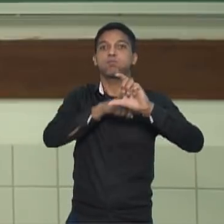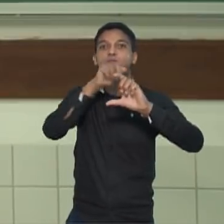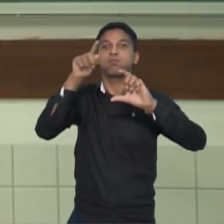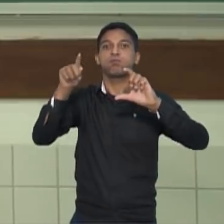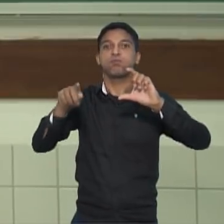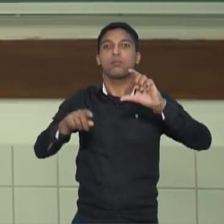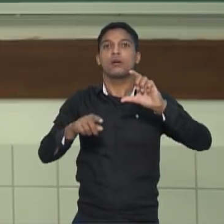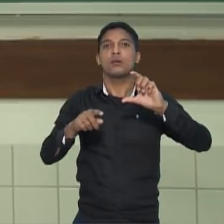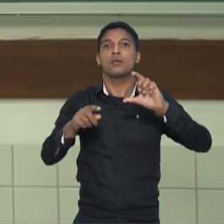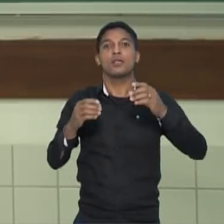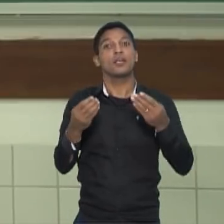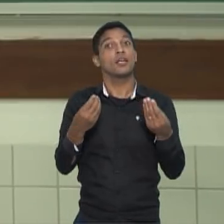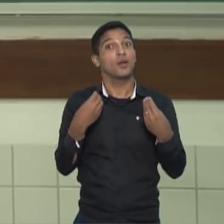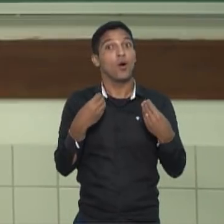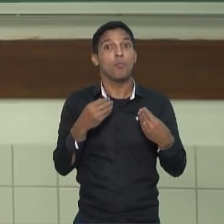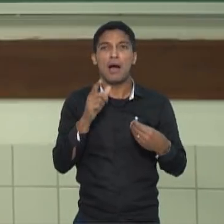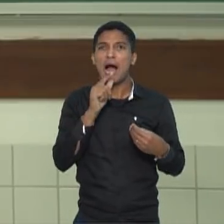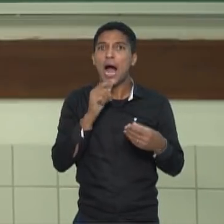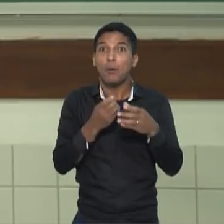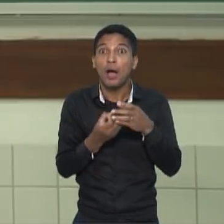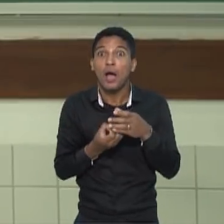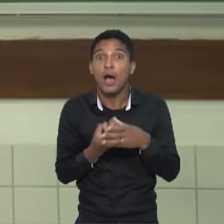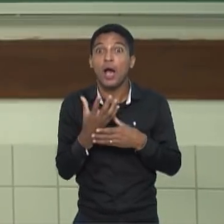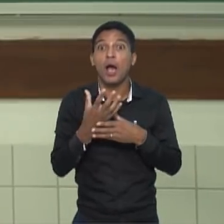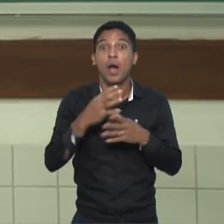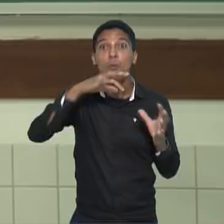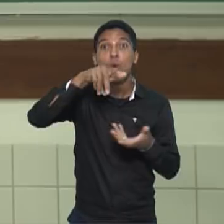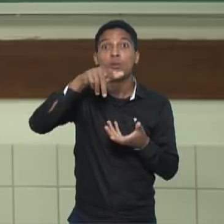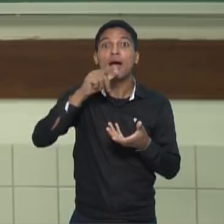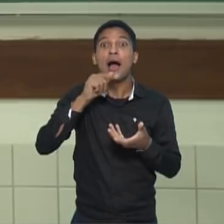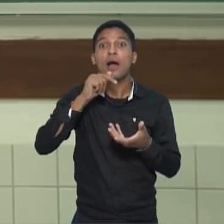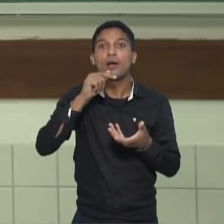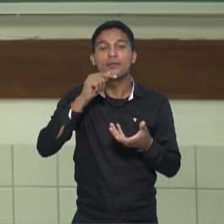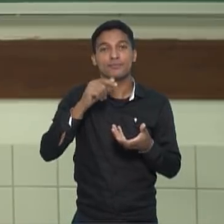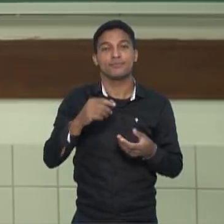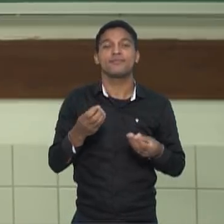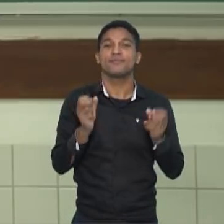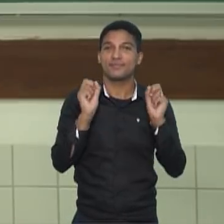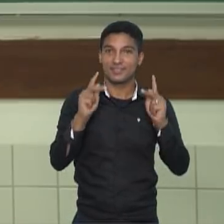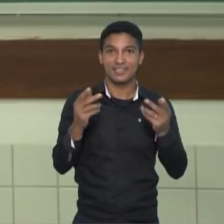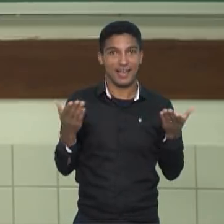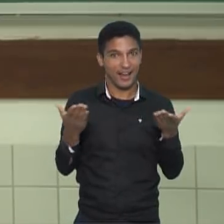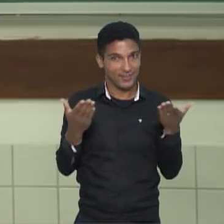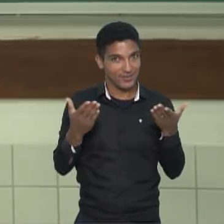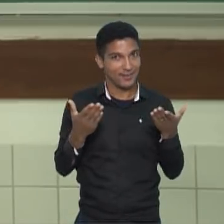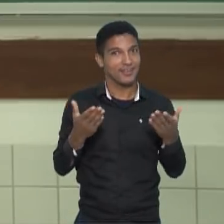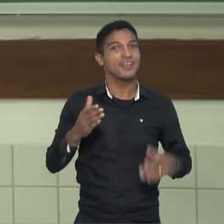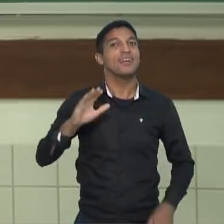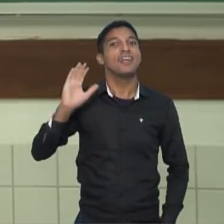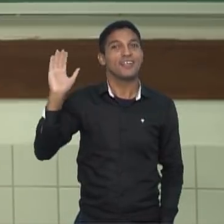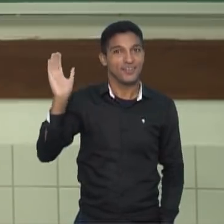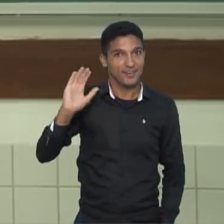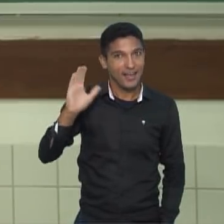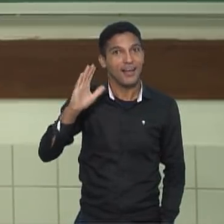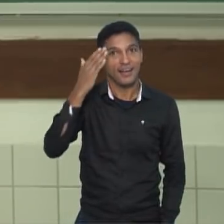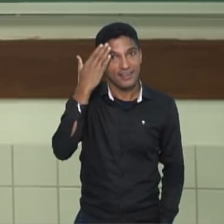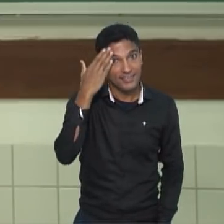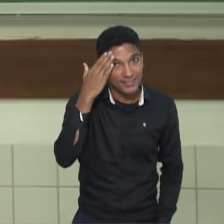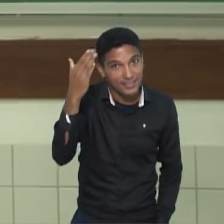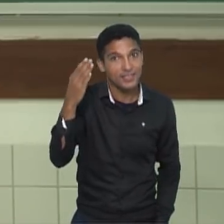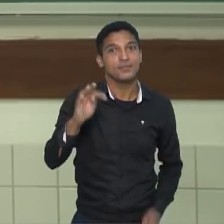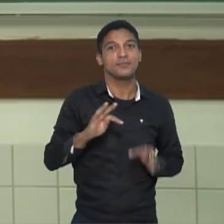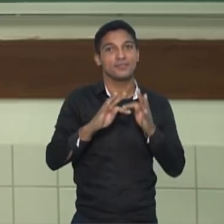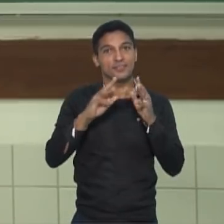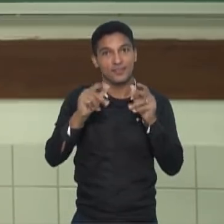Bem, vou me despedindo, agradeço a sua participação, aos familiares ou amigos que estavam com você, obrigado